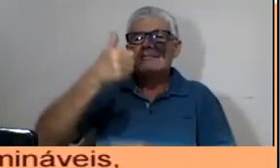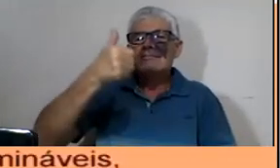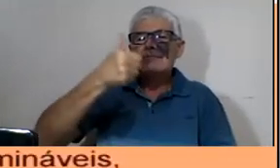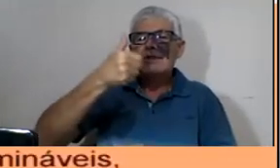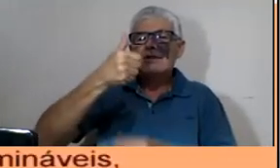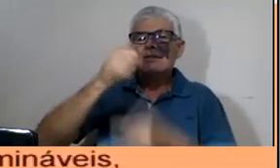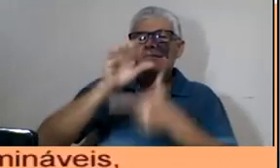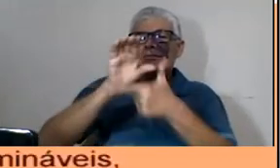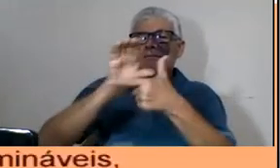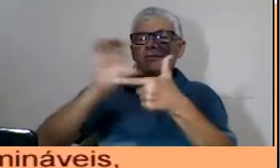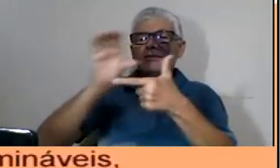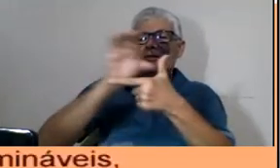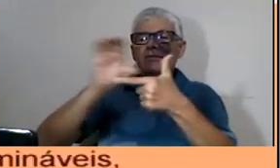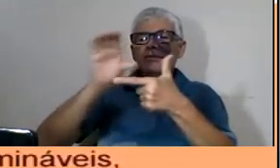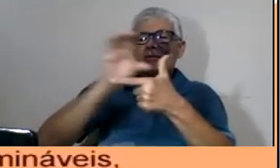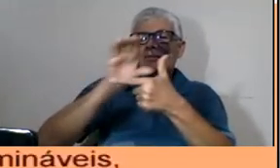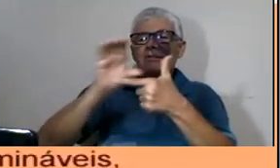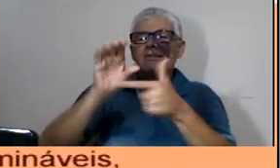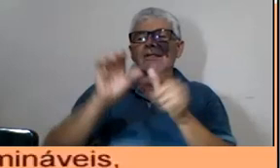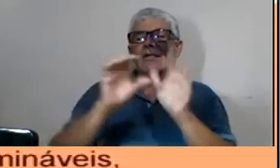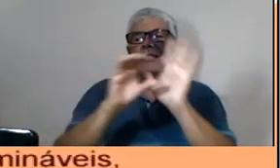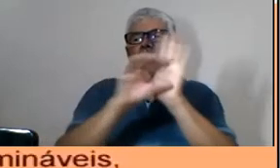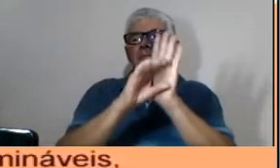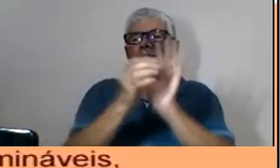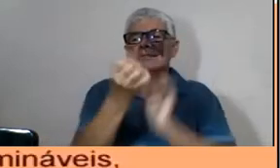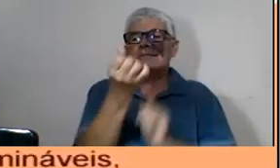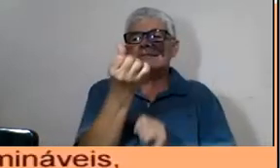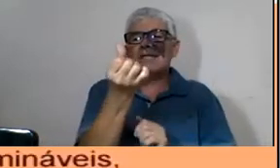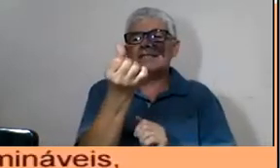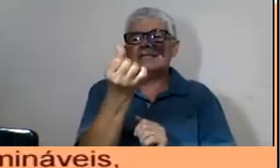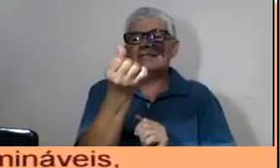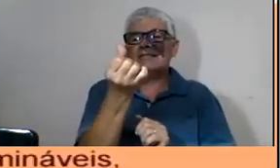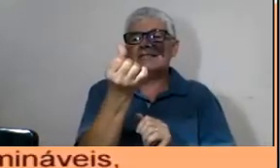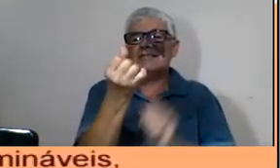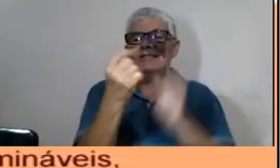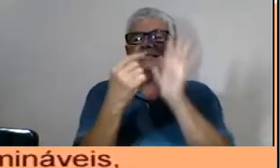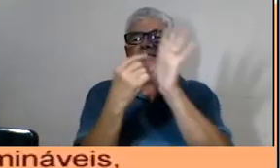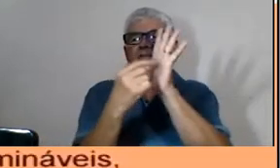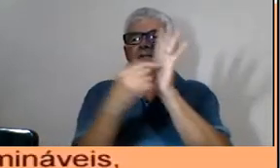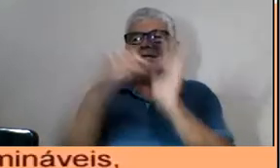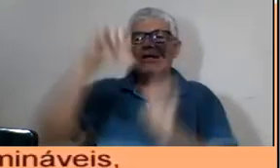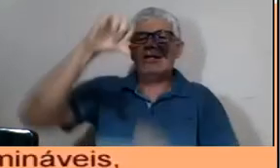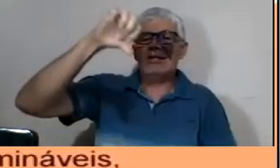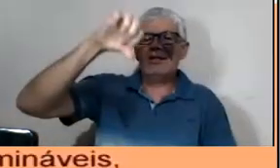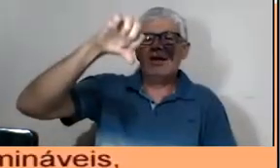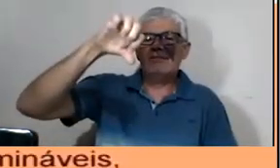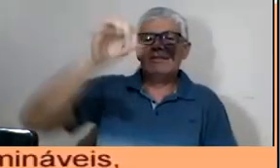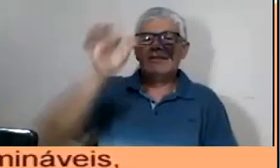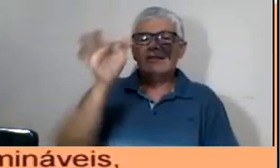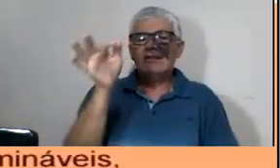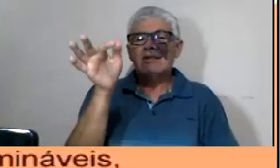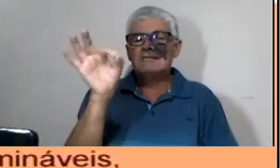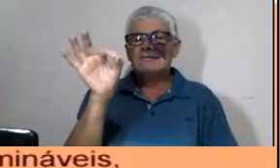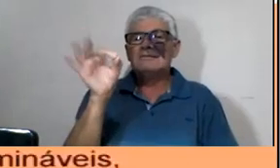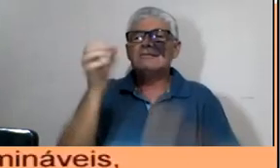Isso já falei que os judeus foram liberados para essa obra, né? E a gente tem que pensar